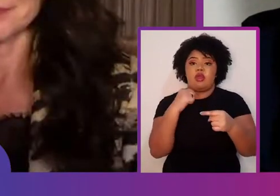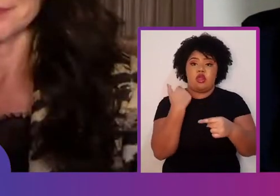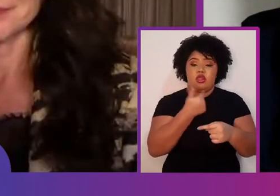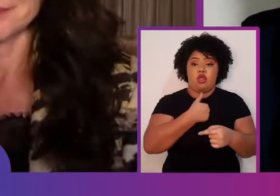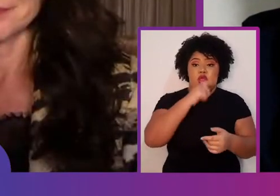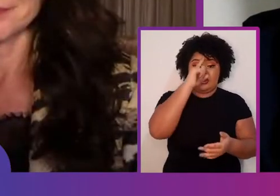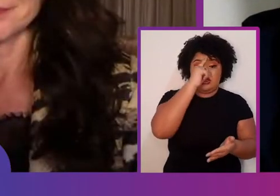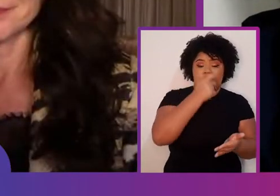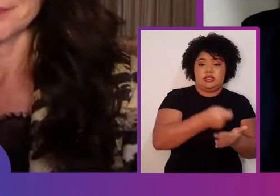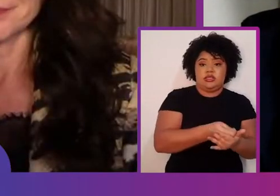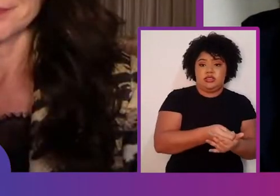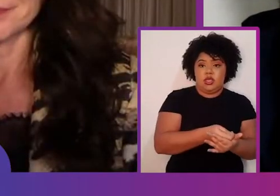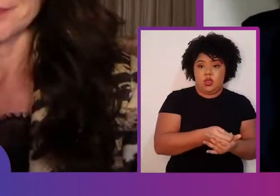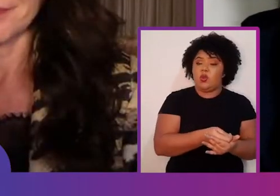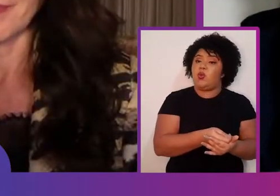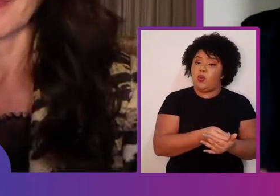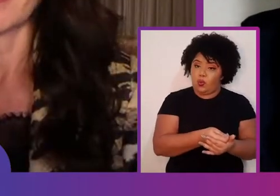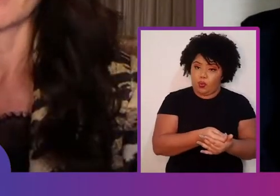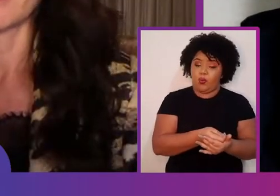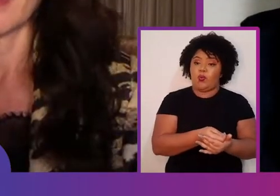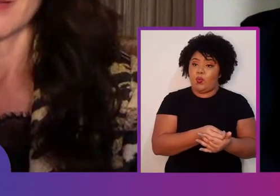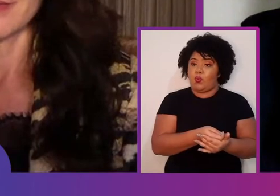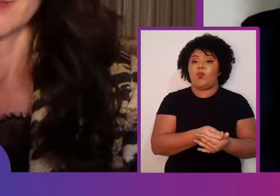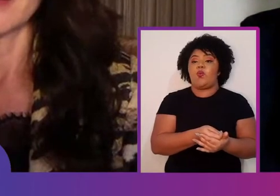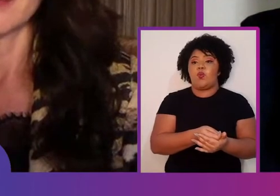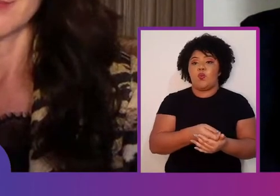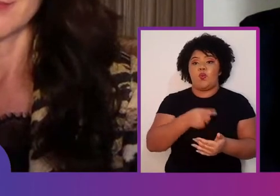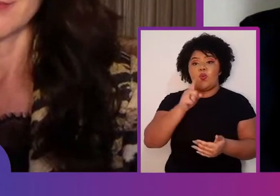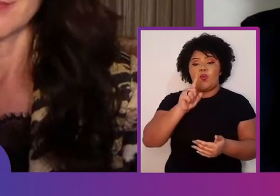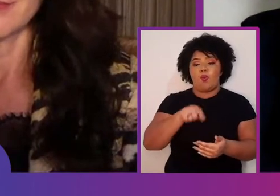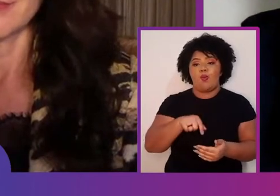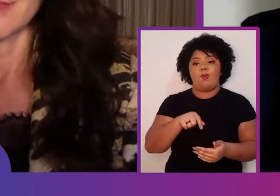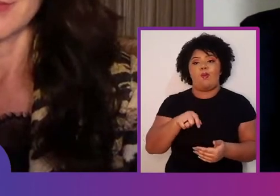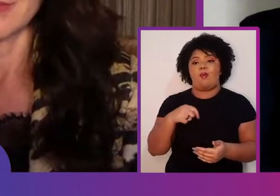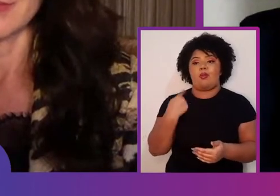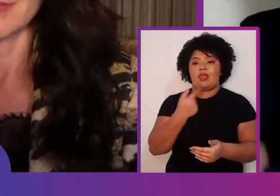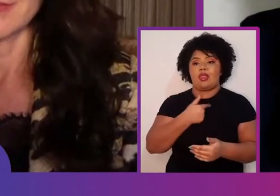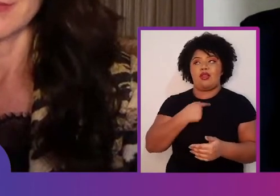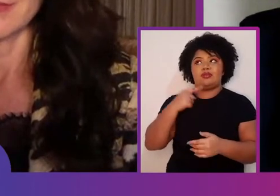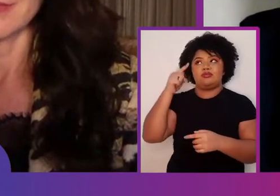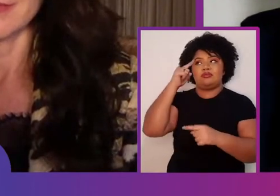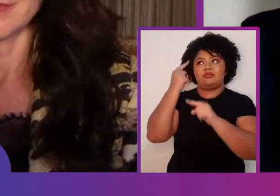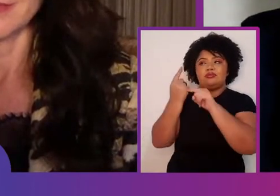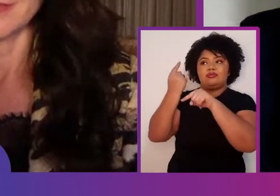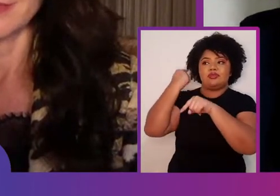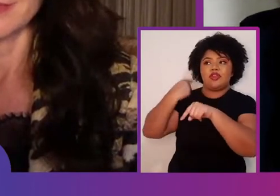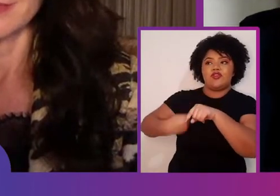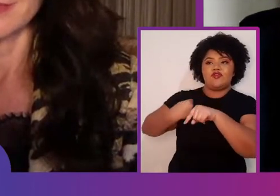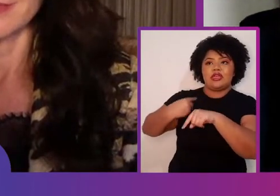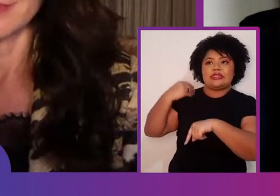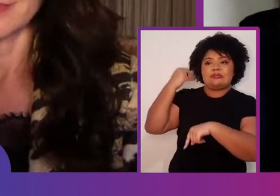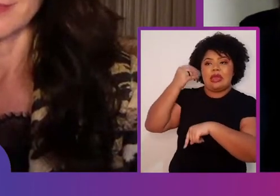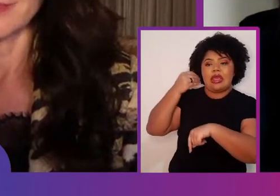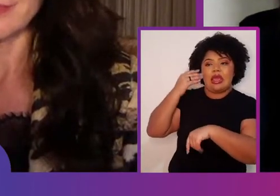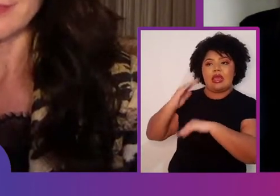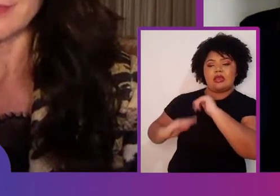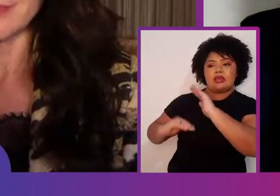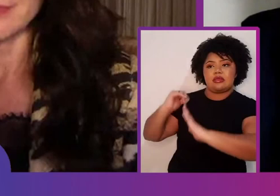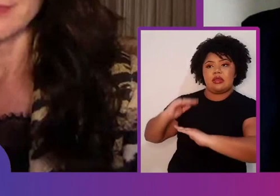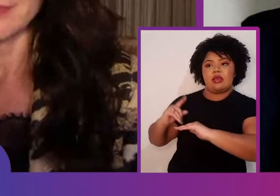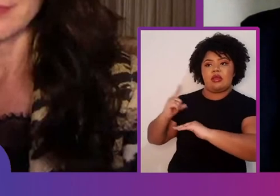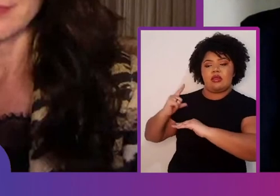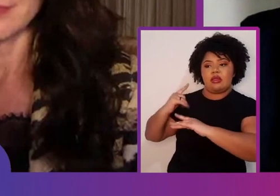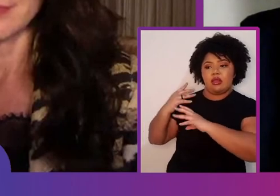a partir do nosso próprio modelo mental, da forma de vida que a gente tem, das experiências que a gente